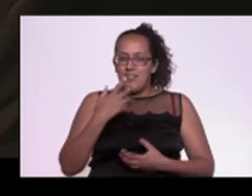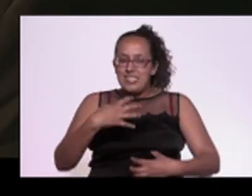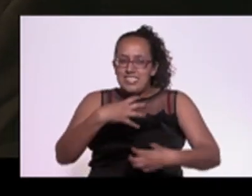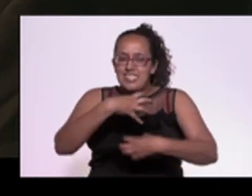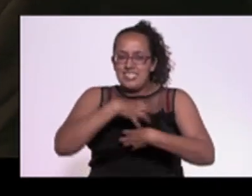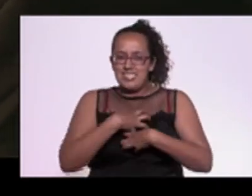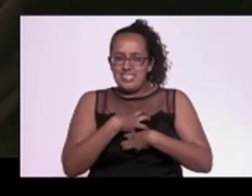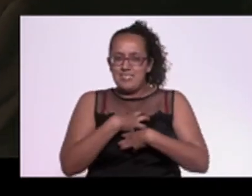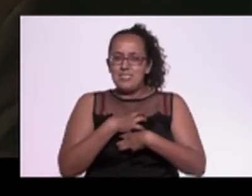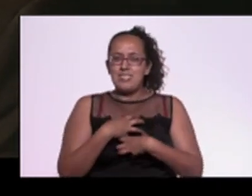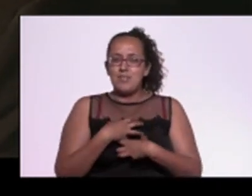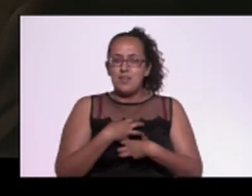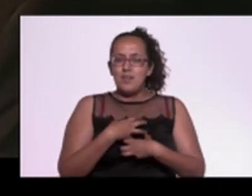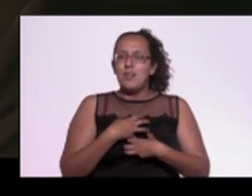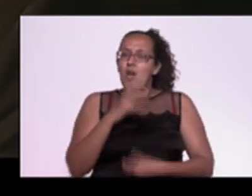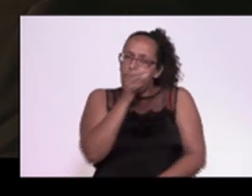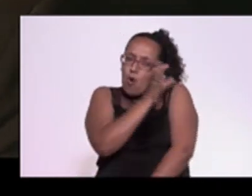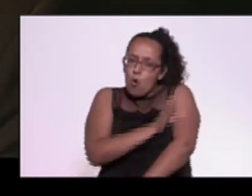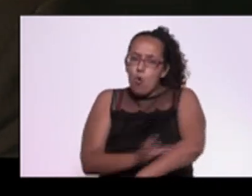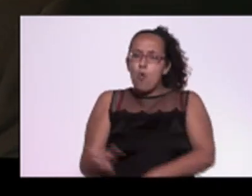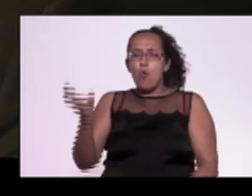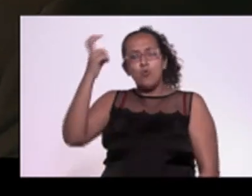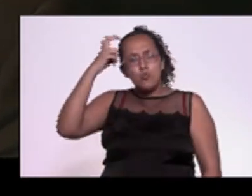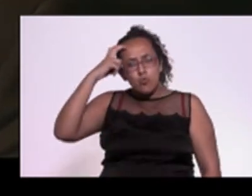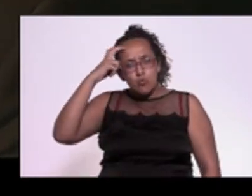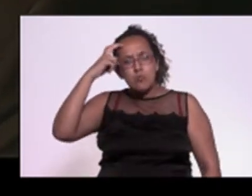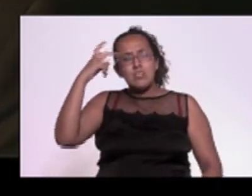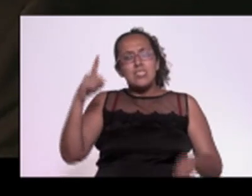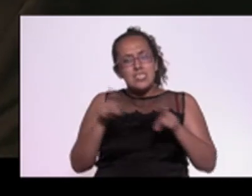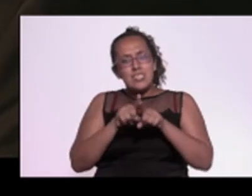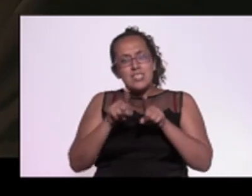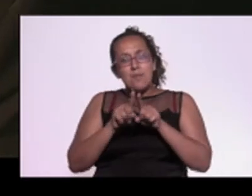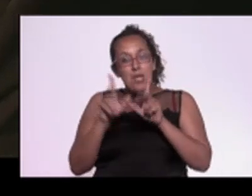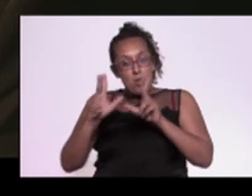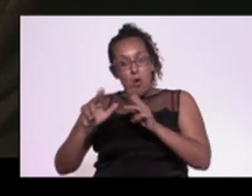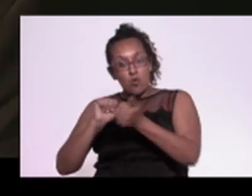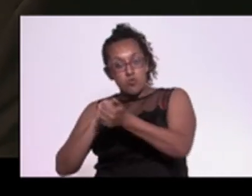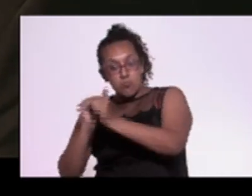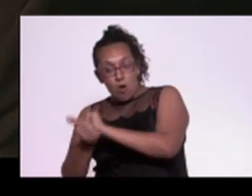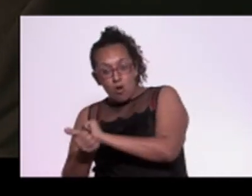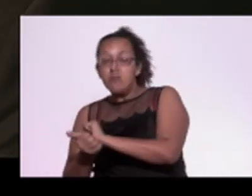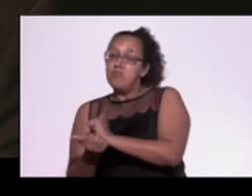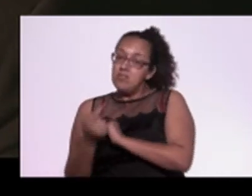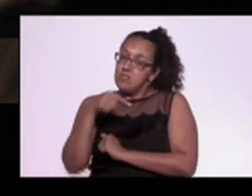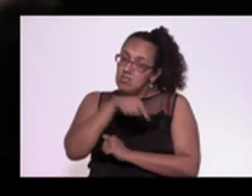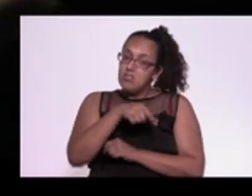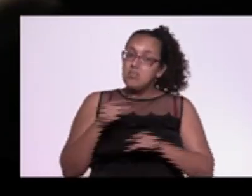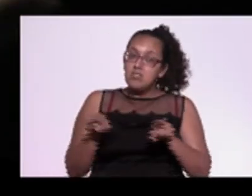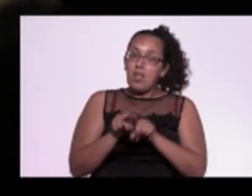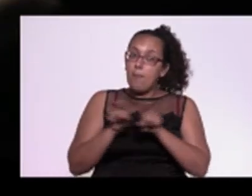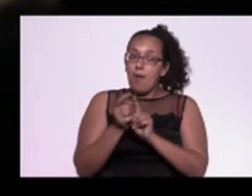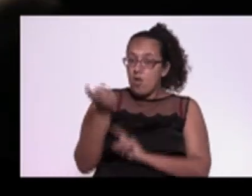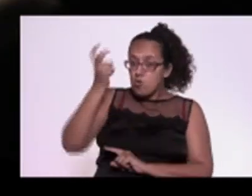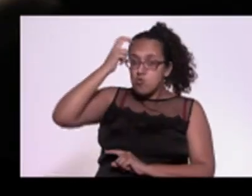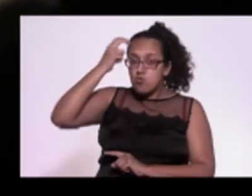qualquer filme, né? É de possibilitar os realizadores do Rio de Janeiro, os realizadores